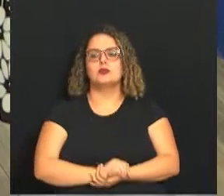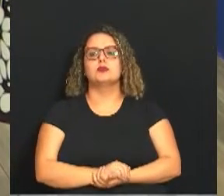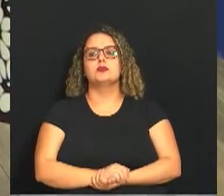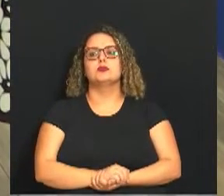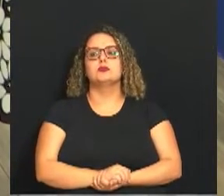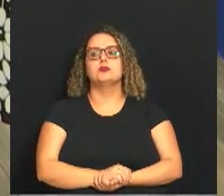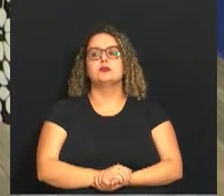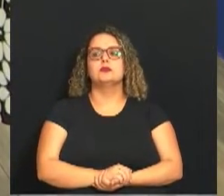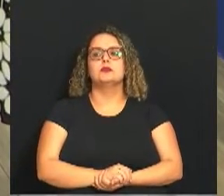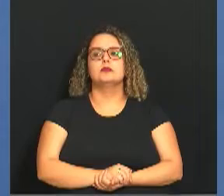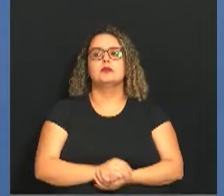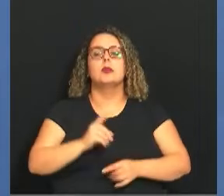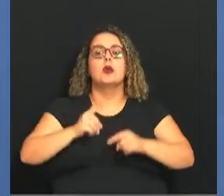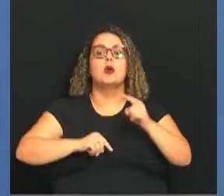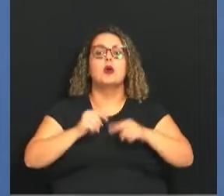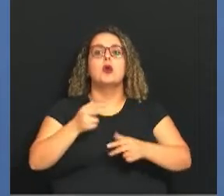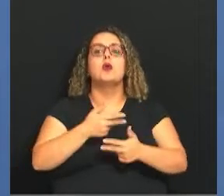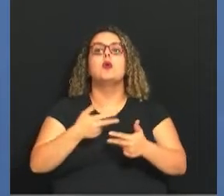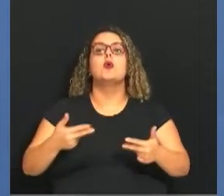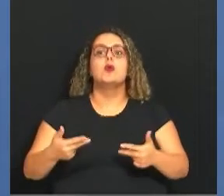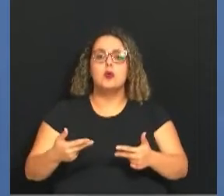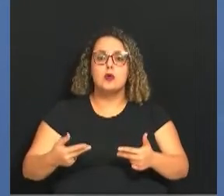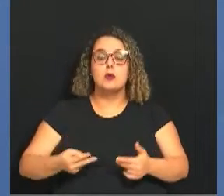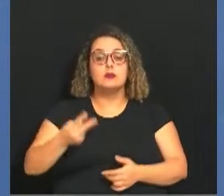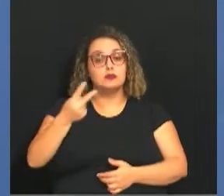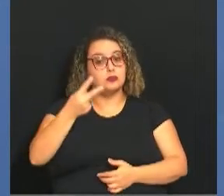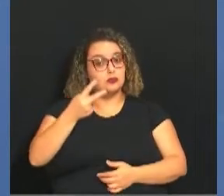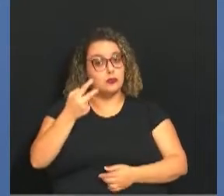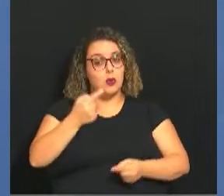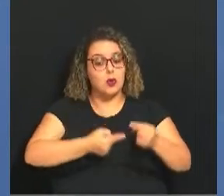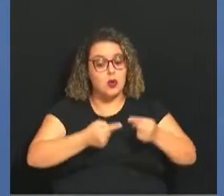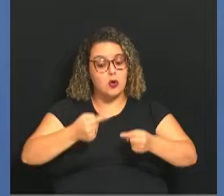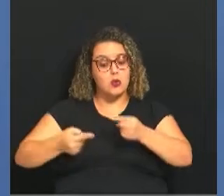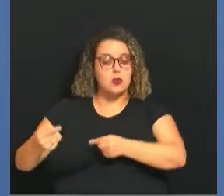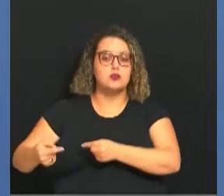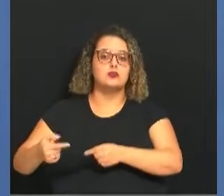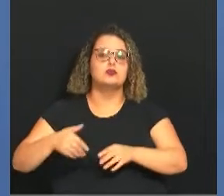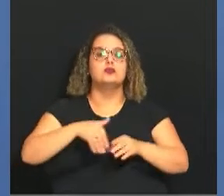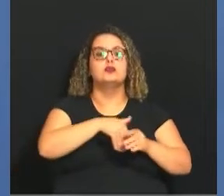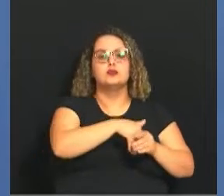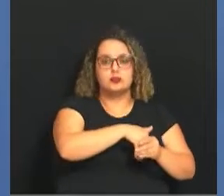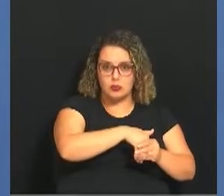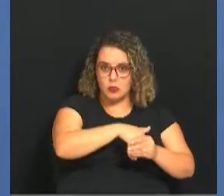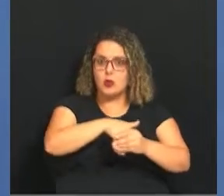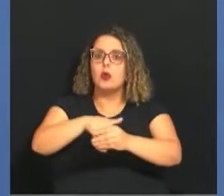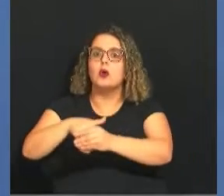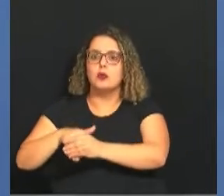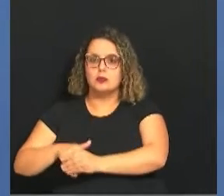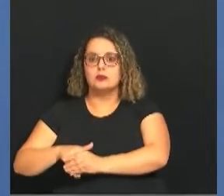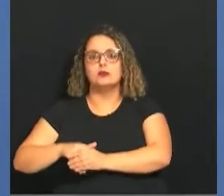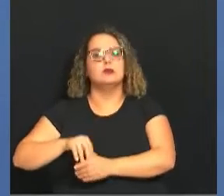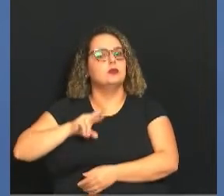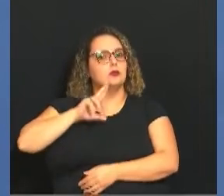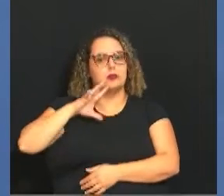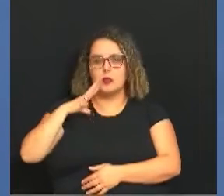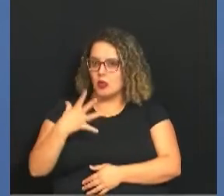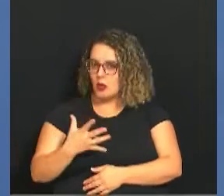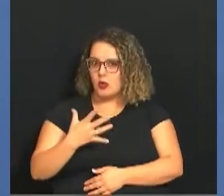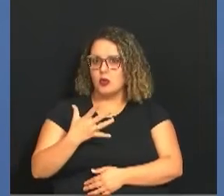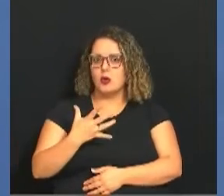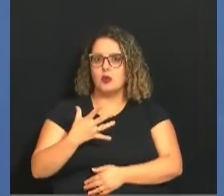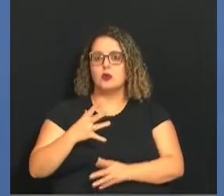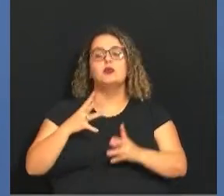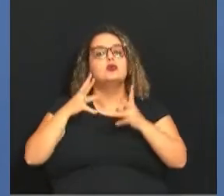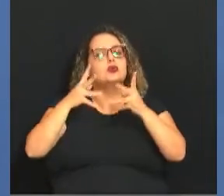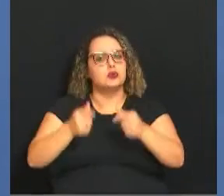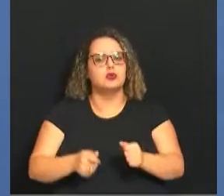A matéria ainda vai passar por um segundo turno de votação e o resultado completo e a discussão de todos